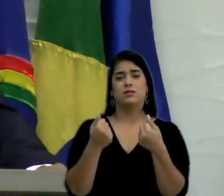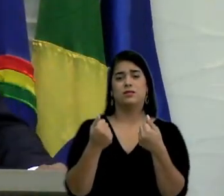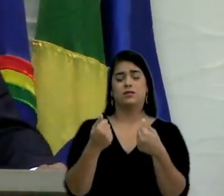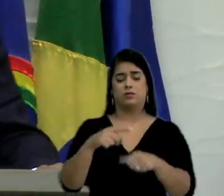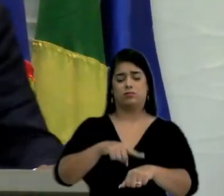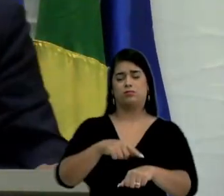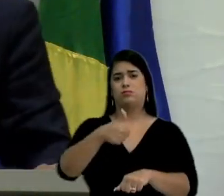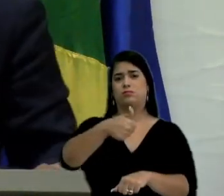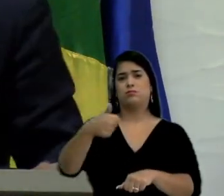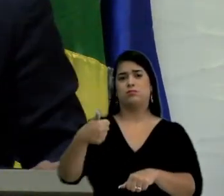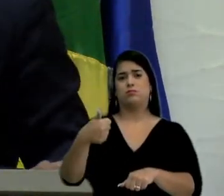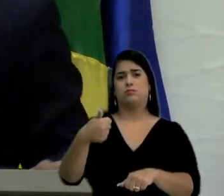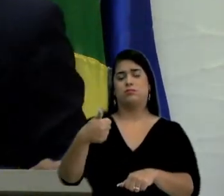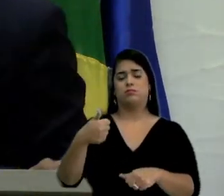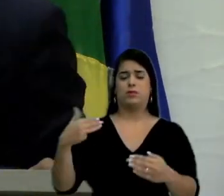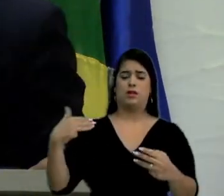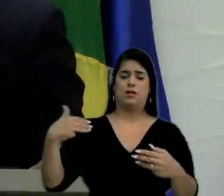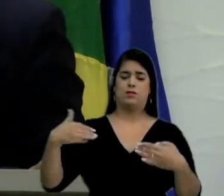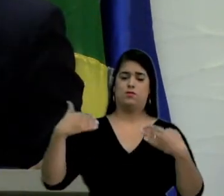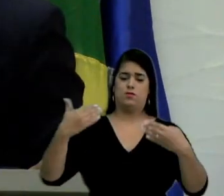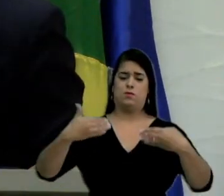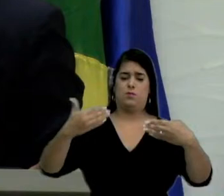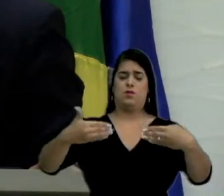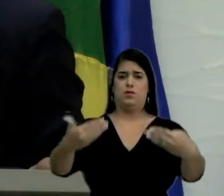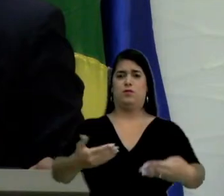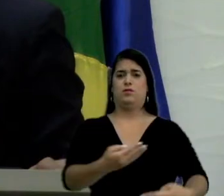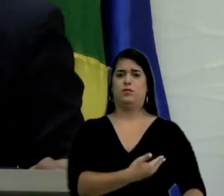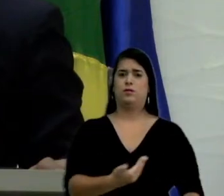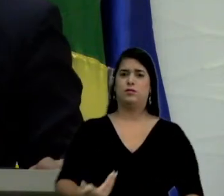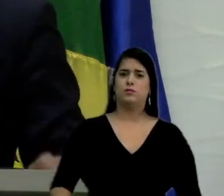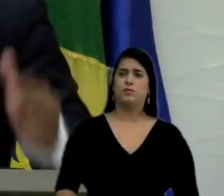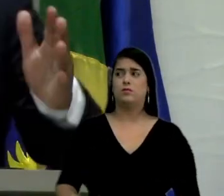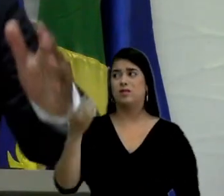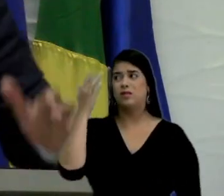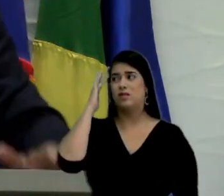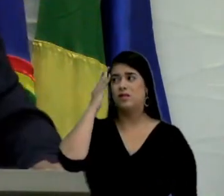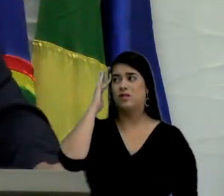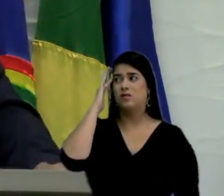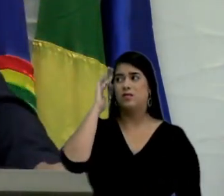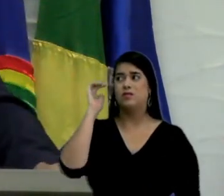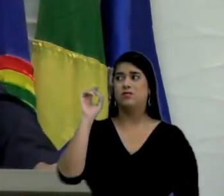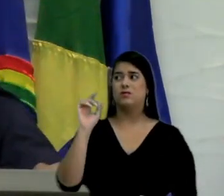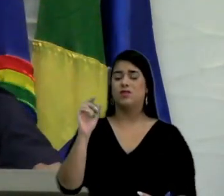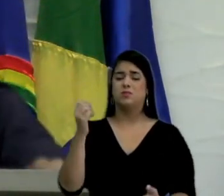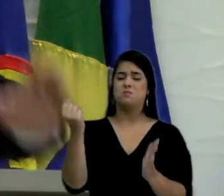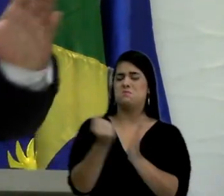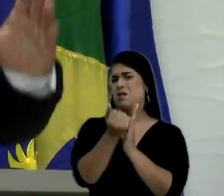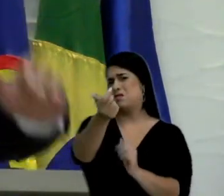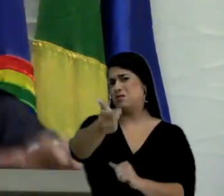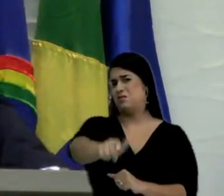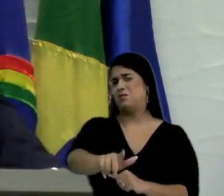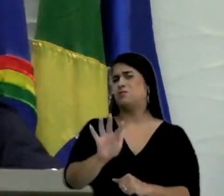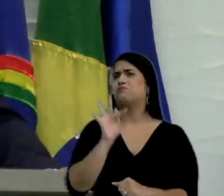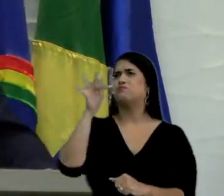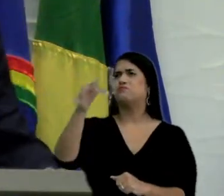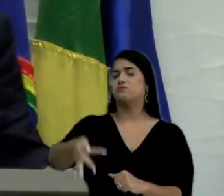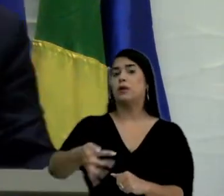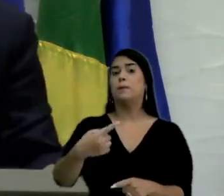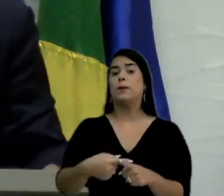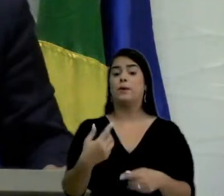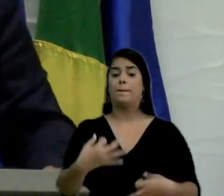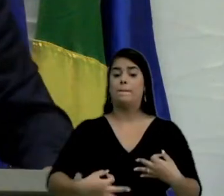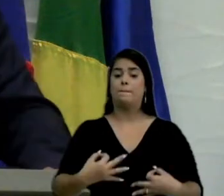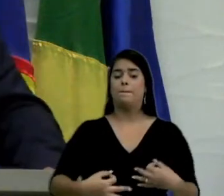público e tudo diga que vai ser adiada né colega Bruno promotor está doente